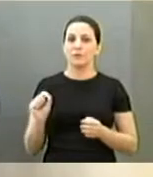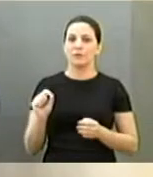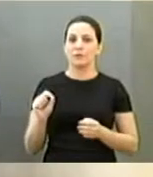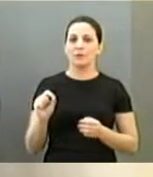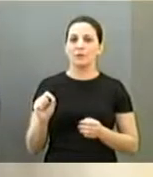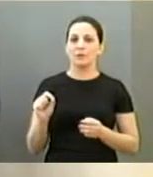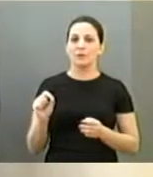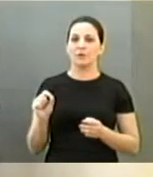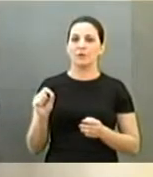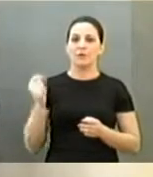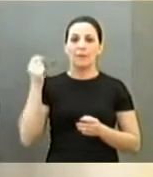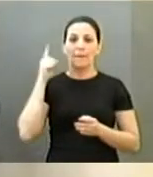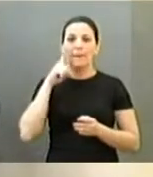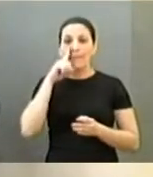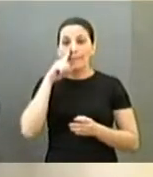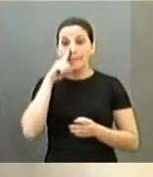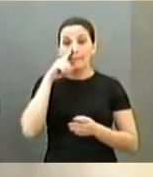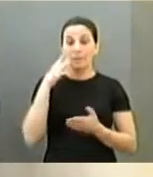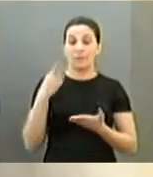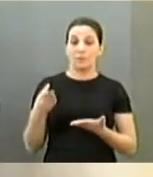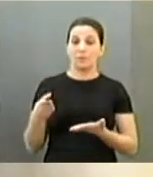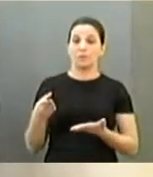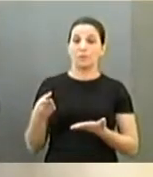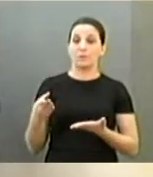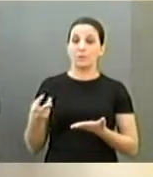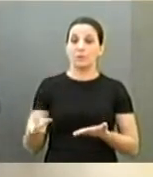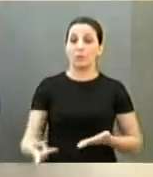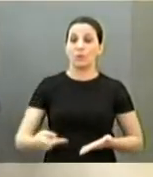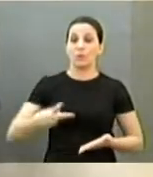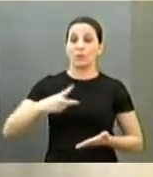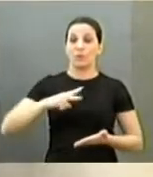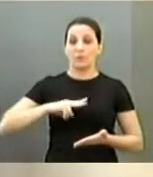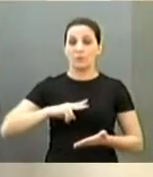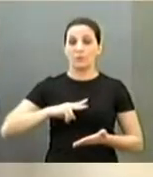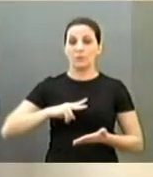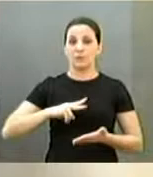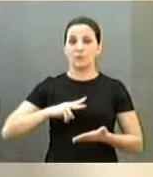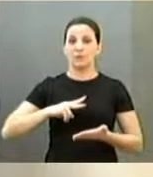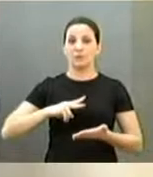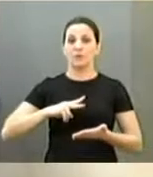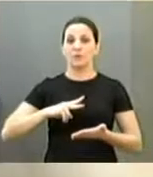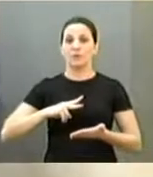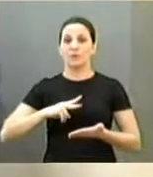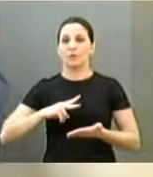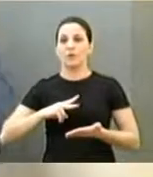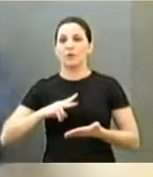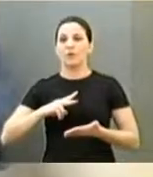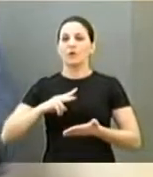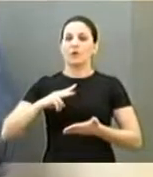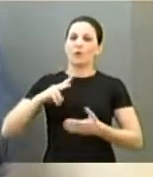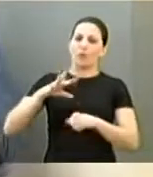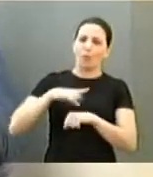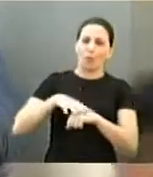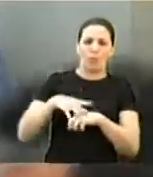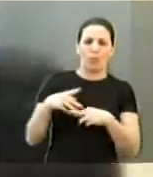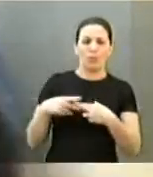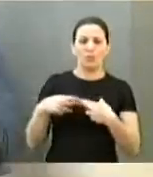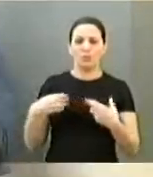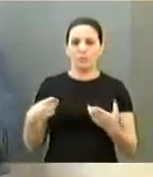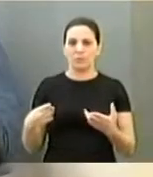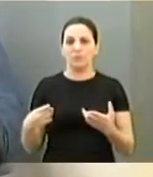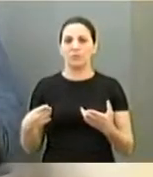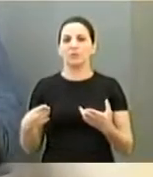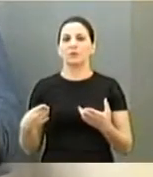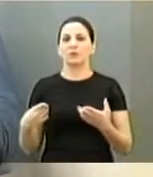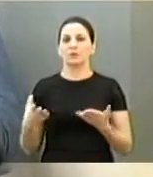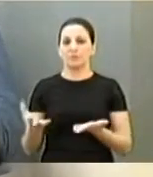provocando um risco muito grande de transmissão aí de algumas bactérias, principalmente de